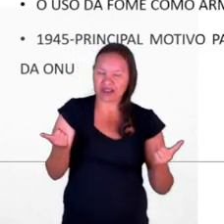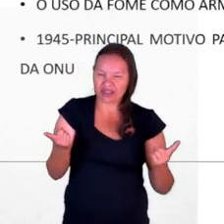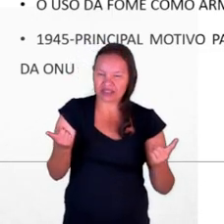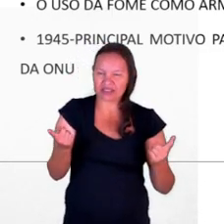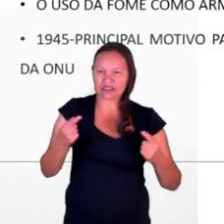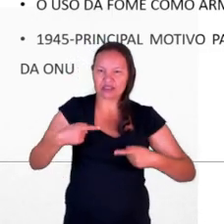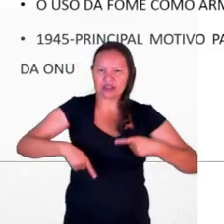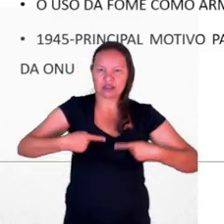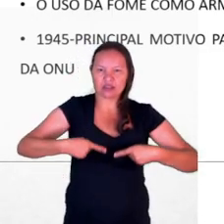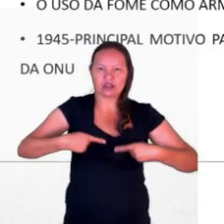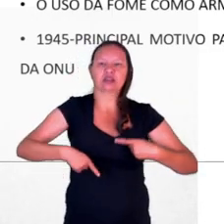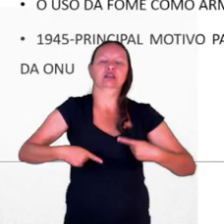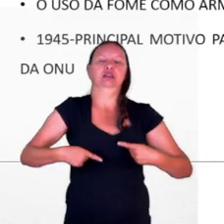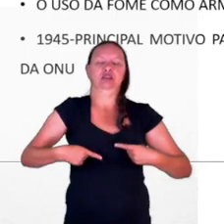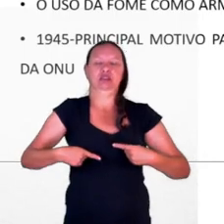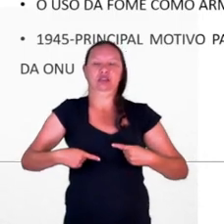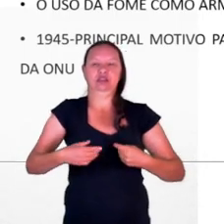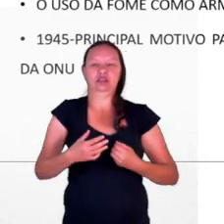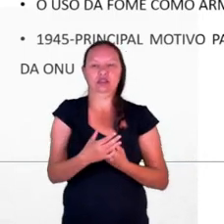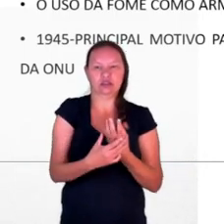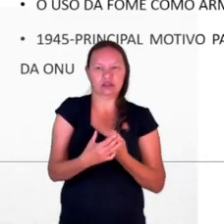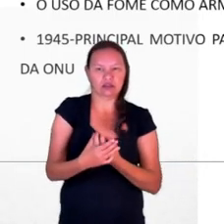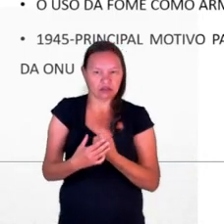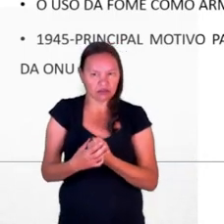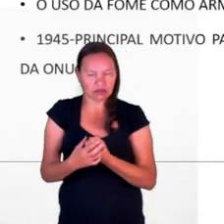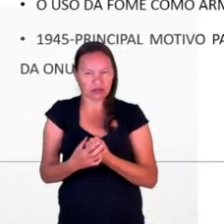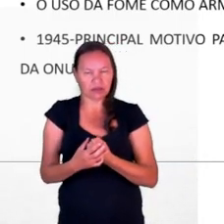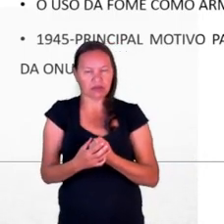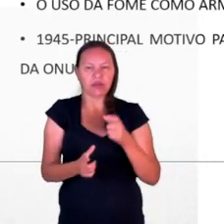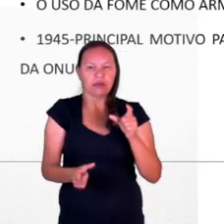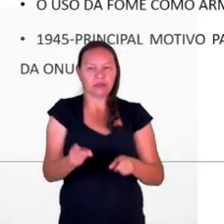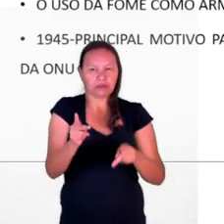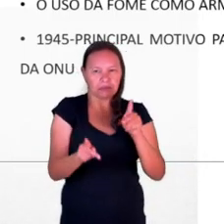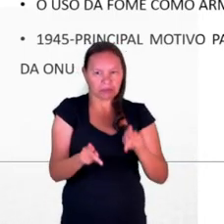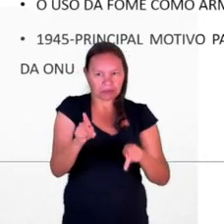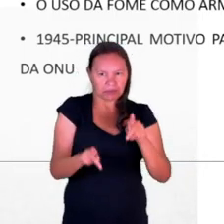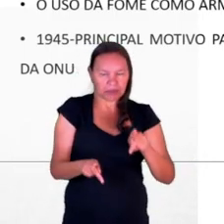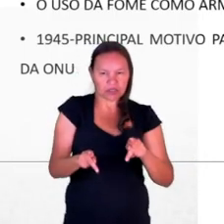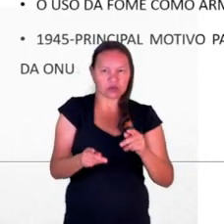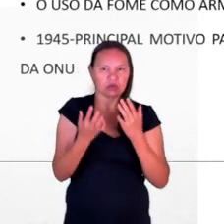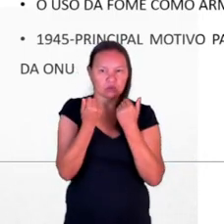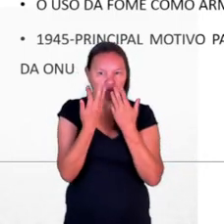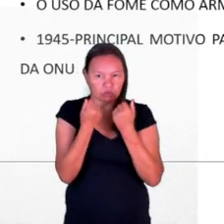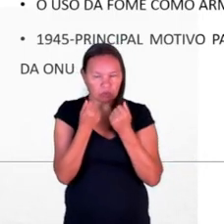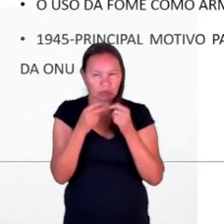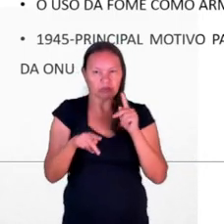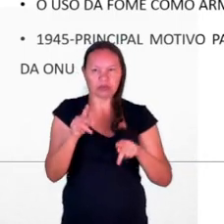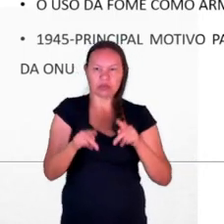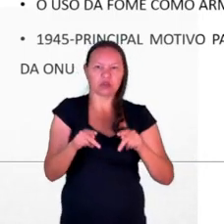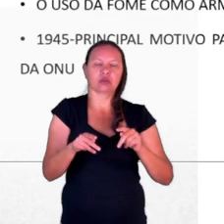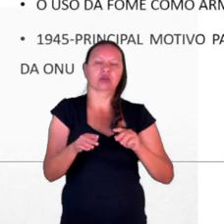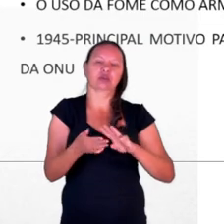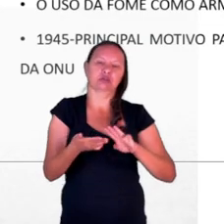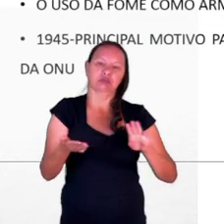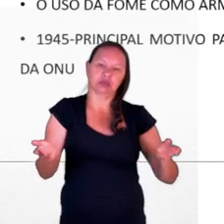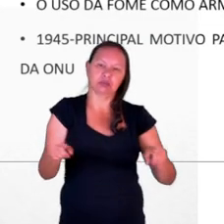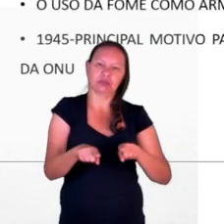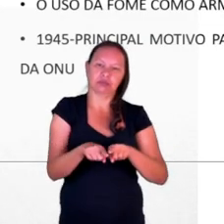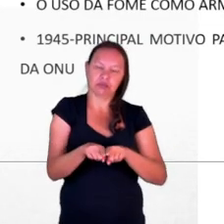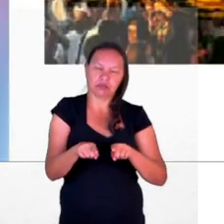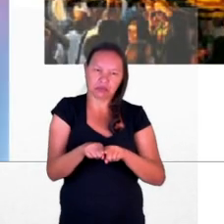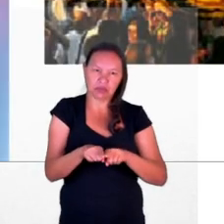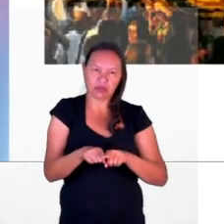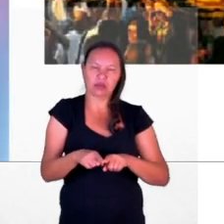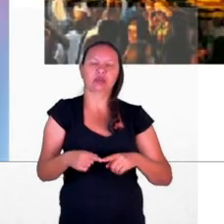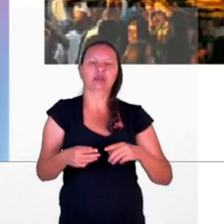dizimavam mais pessoas ou pessoas a questão da fome e isso fez com que